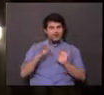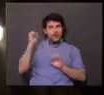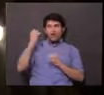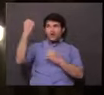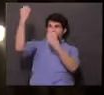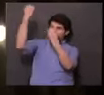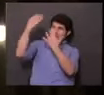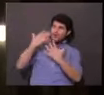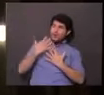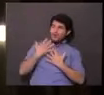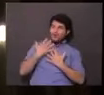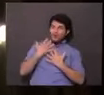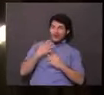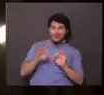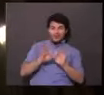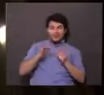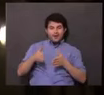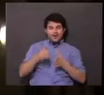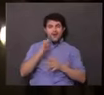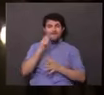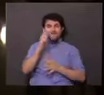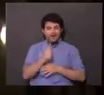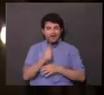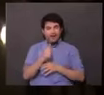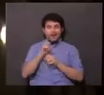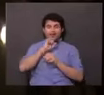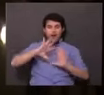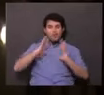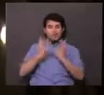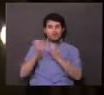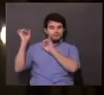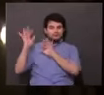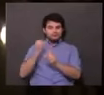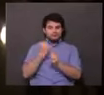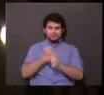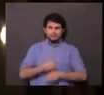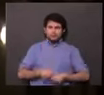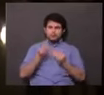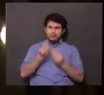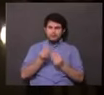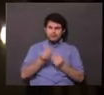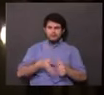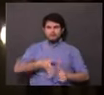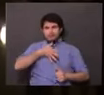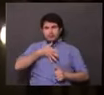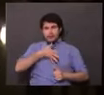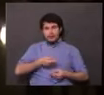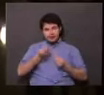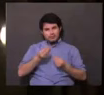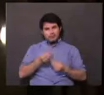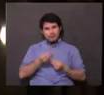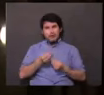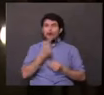luz, a graça da fé, que irradia no mundo através das nossas boas obras e palavras. A